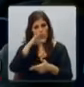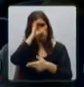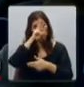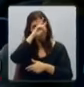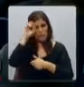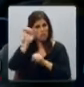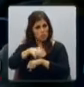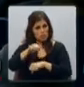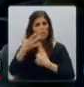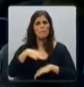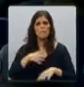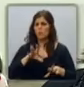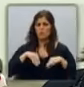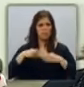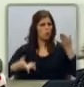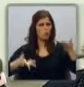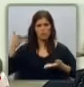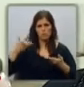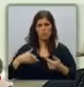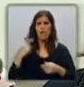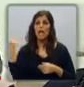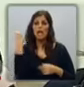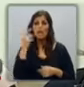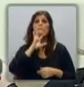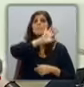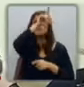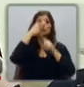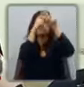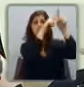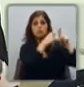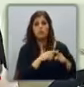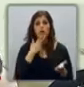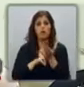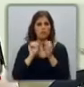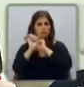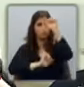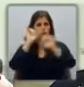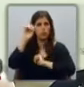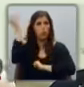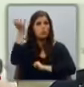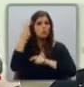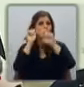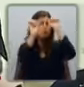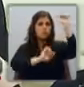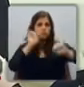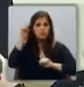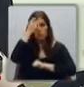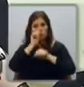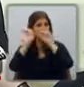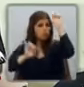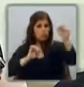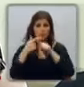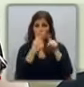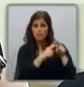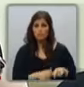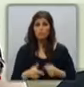mas rejeita comparações. Cada país é um país com realidades diferentes, com culturas diferentes, com histórias diferentes, e